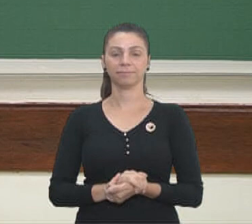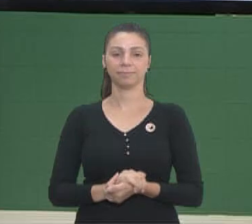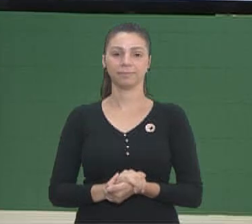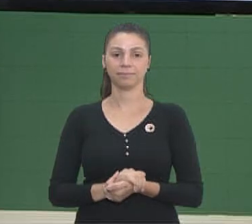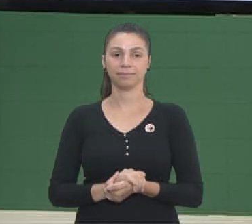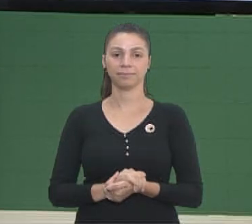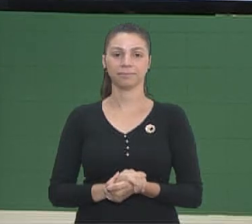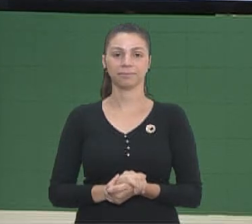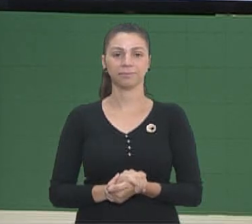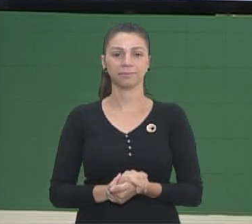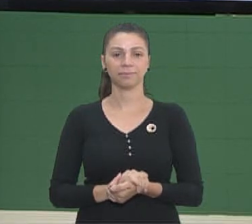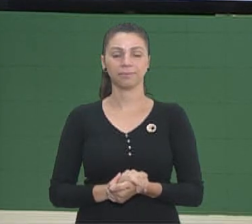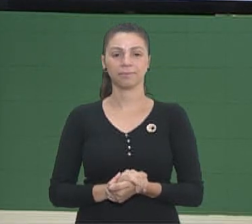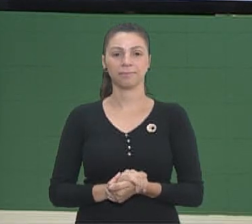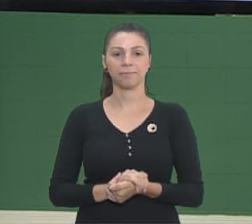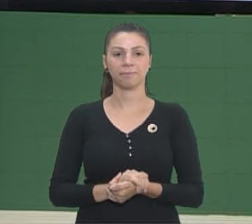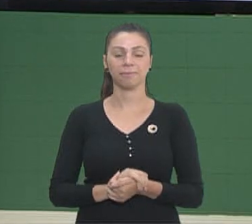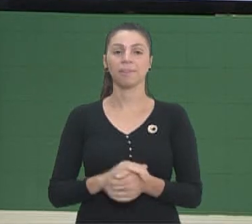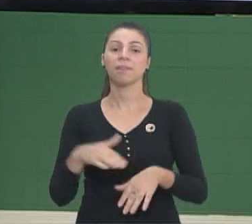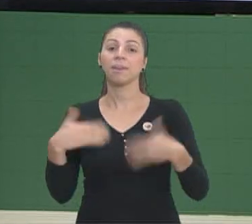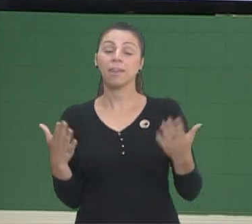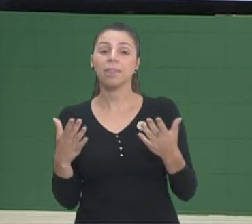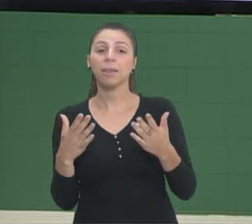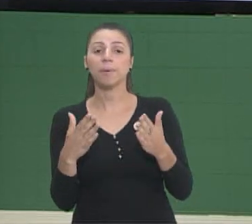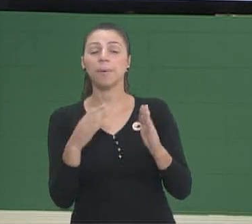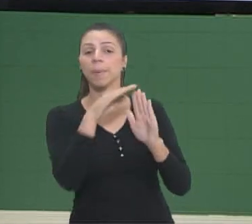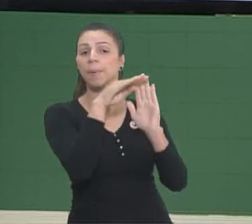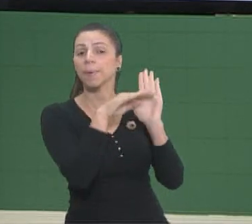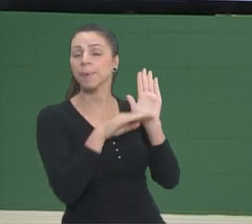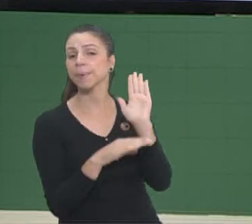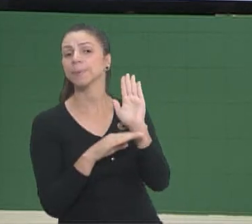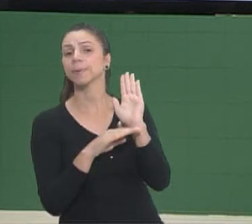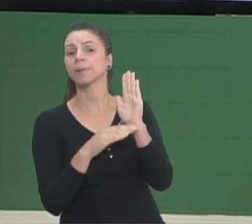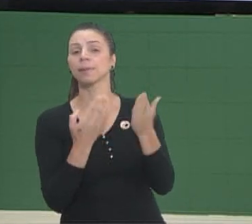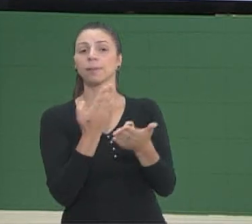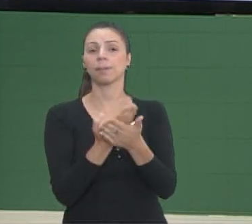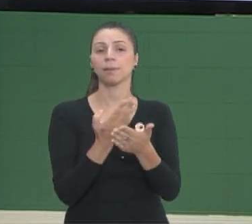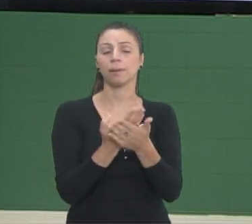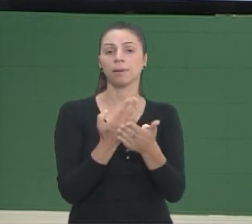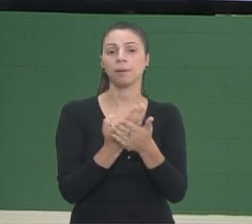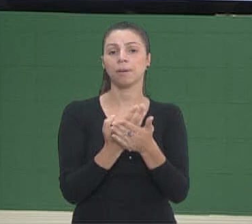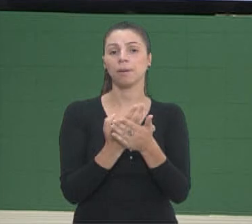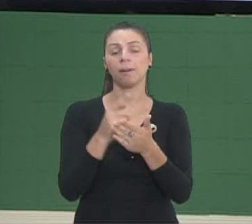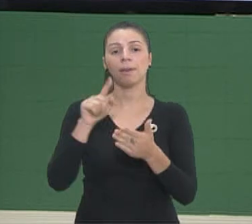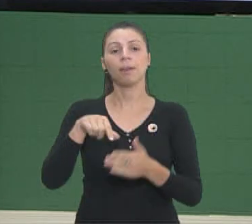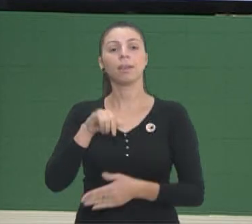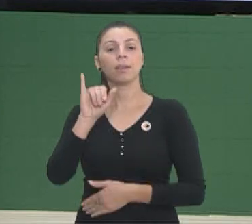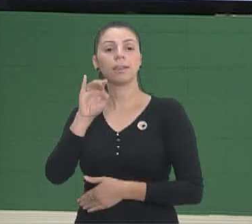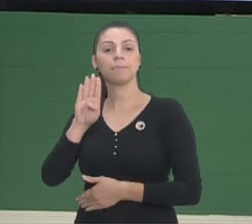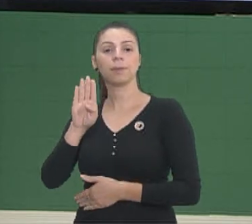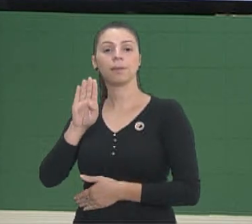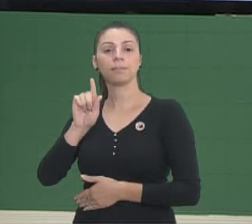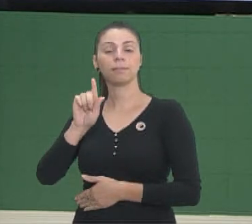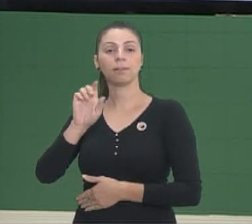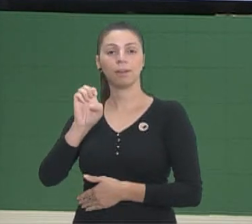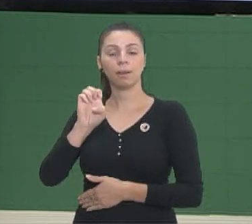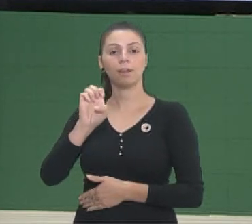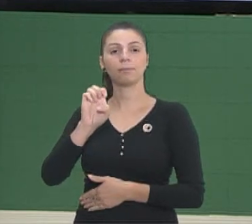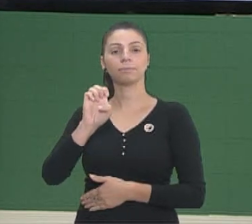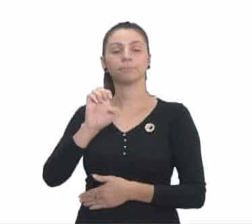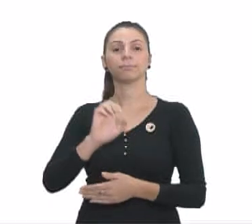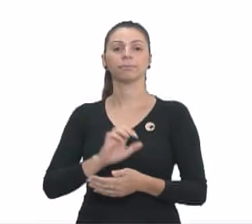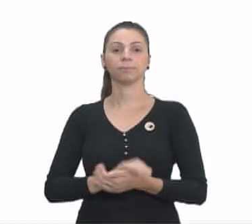Para promover o conteúdo desta aula, utilizamos como fonte o IBGE, o Instituto Brasileiro de Geografia